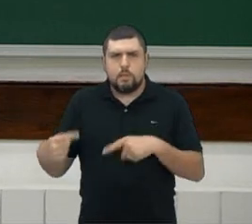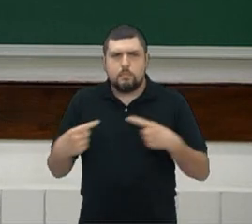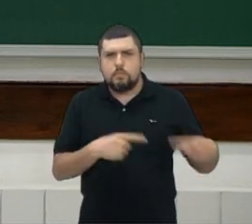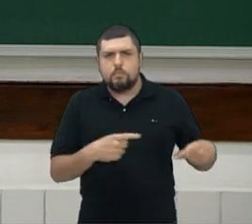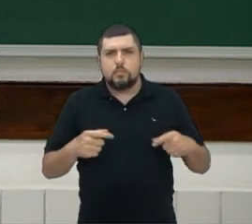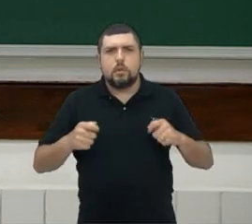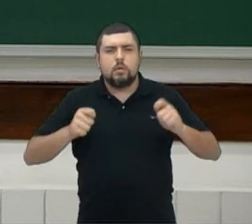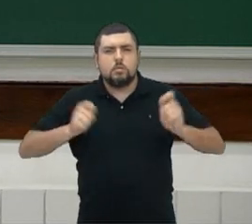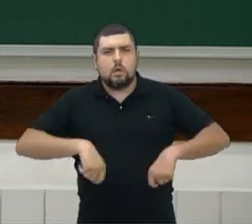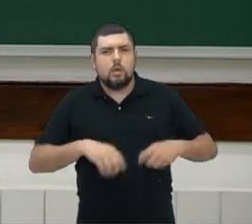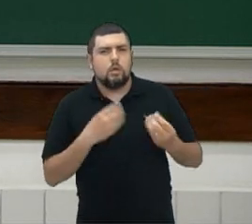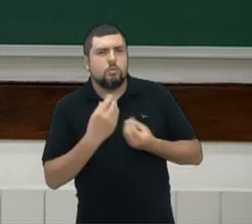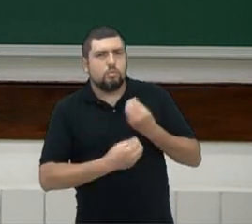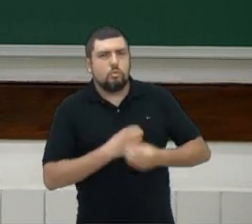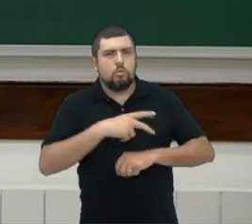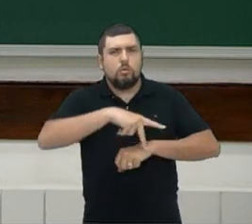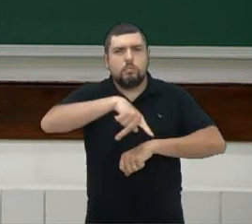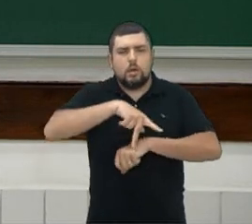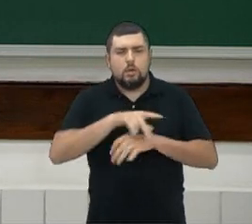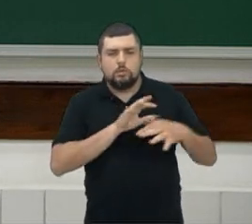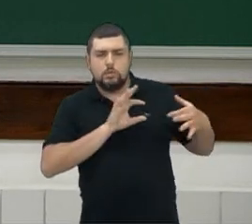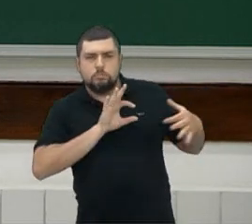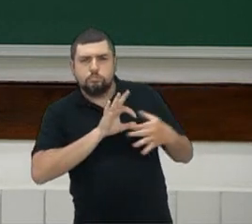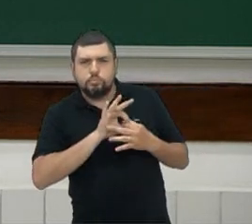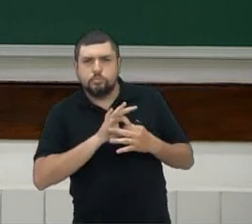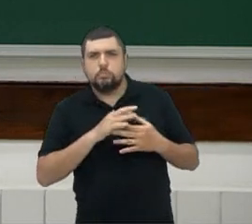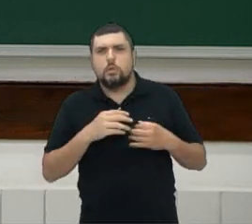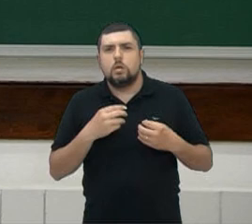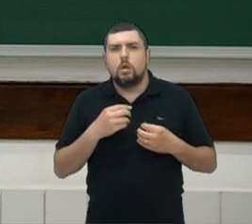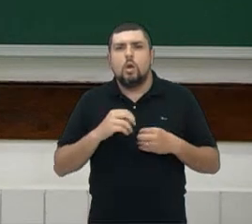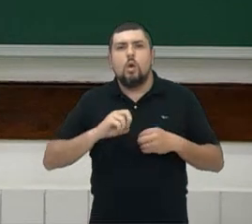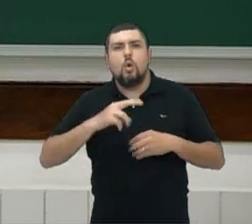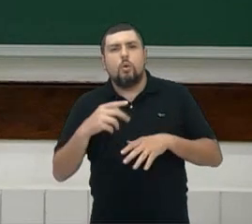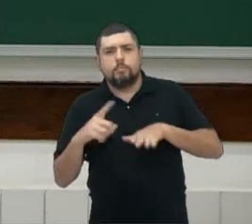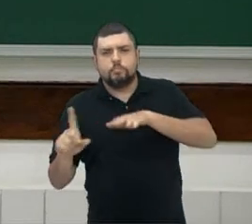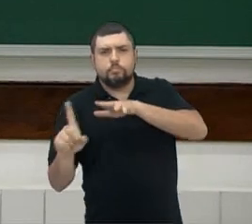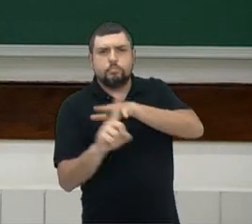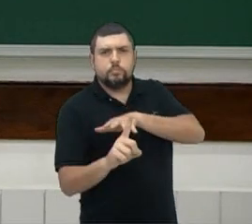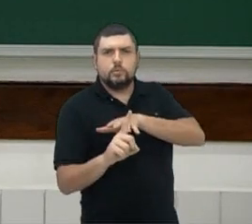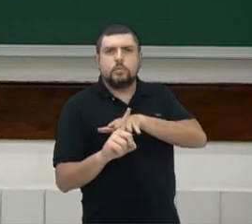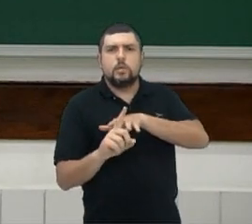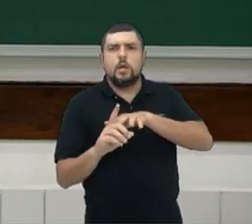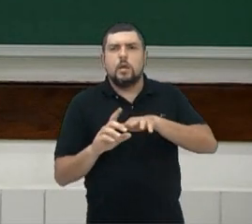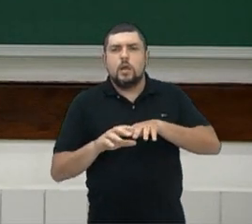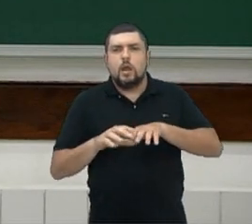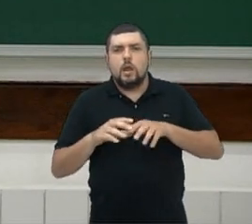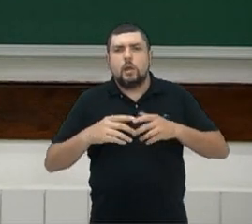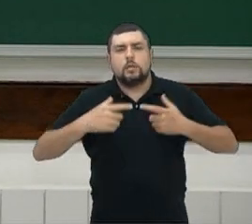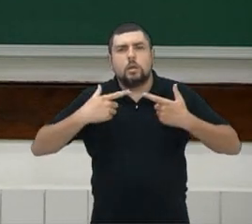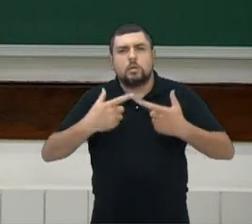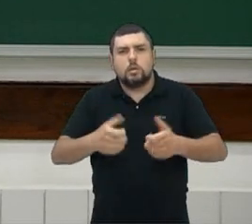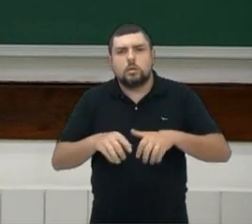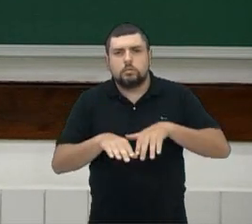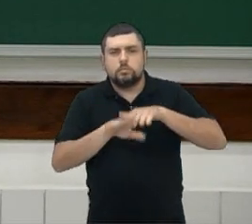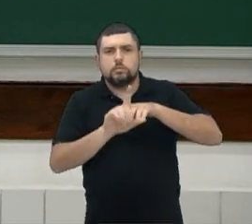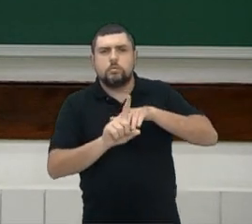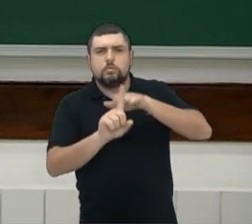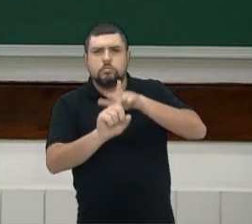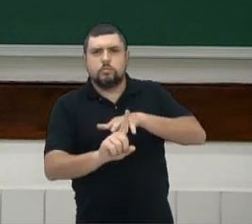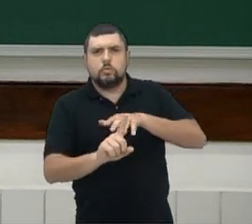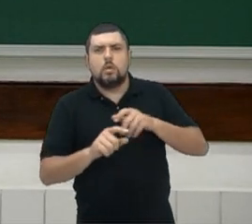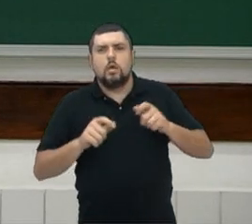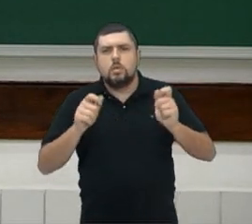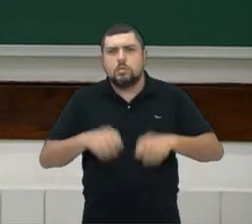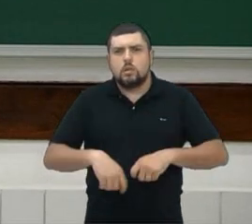se entender em uma situação, ou mesmo liderar uma guerra, ou fazer, né, vamos dizer assim, uma diplomacia com